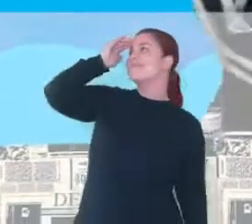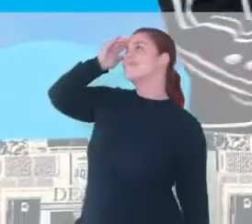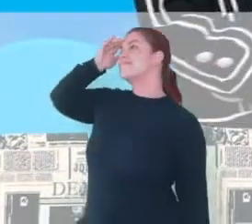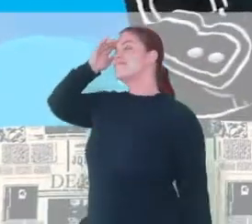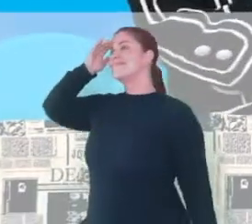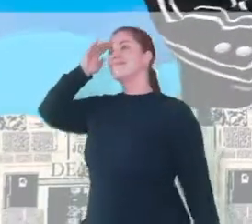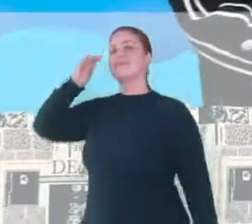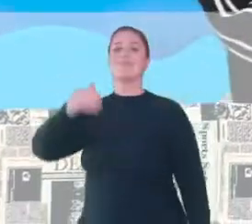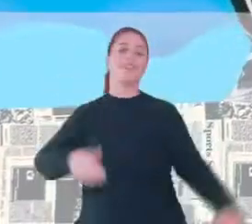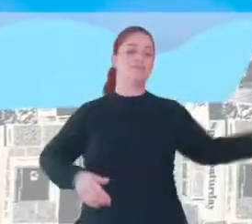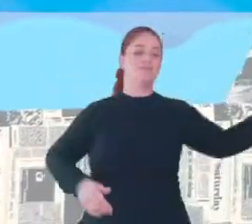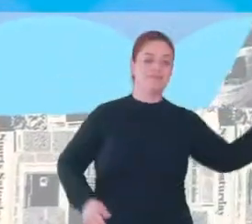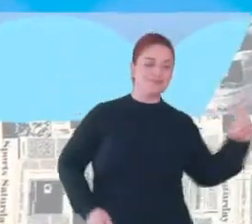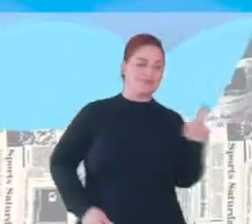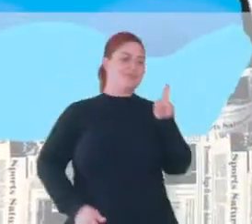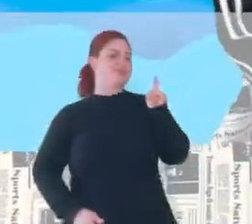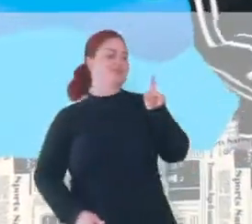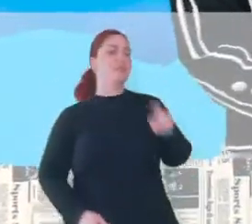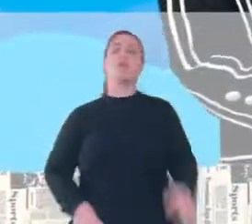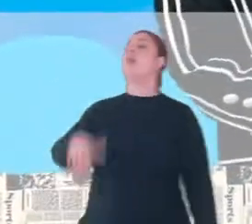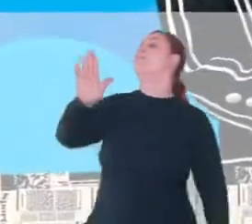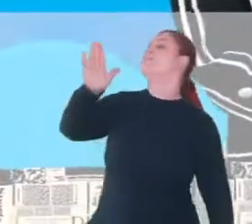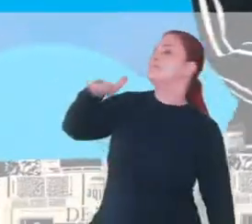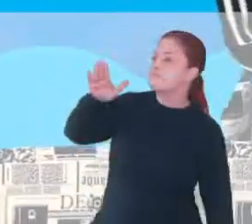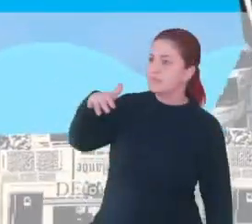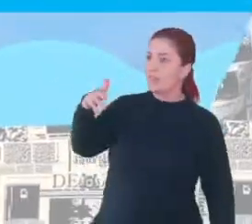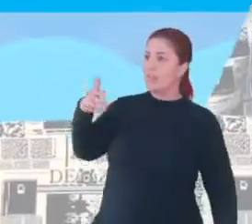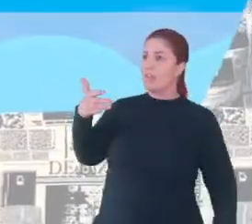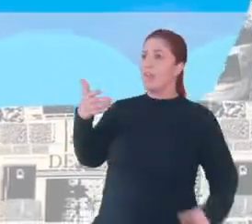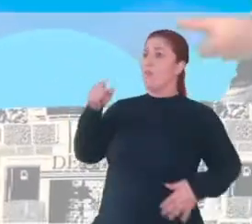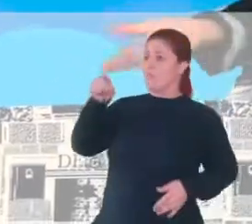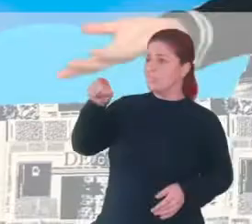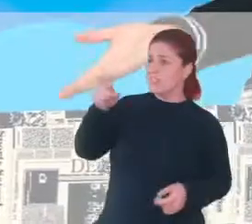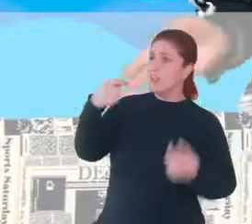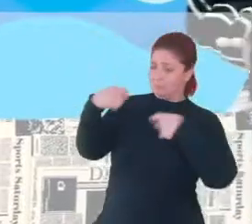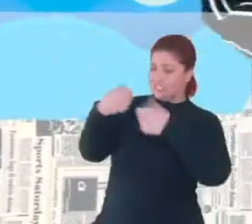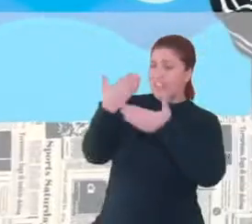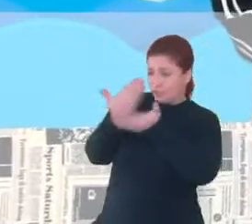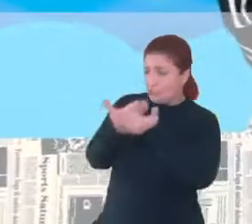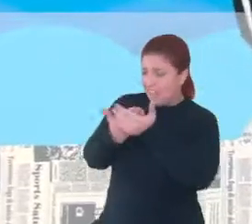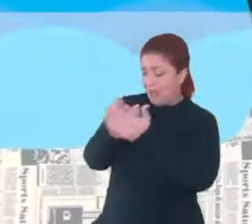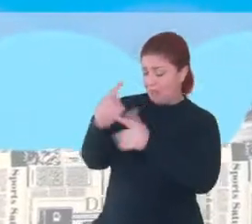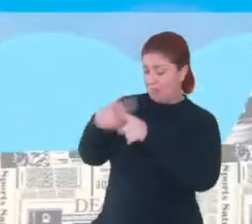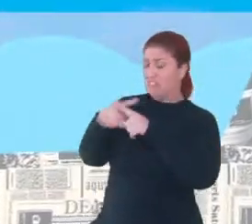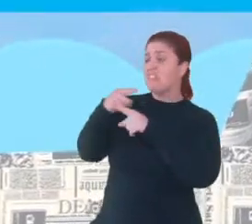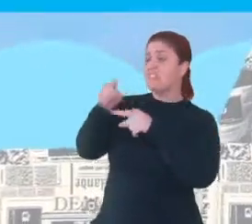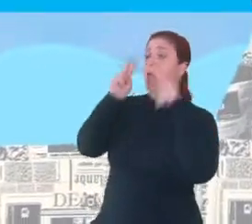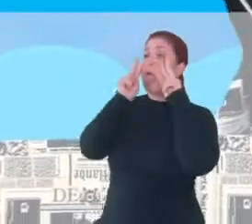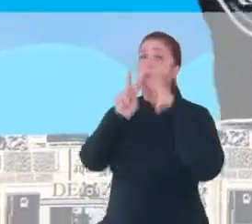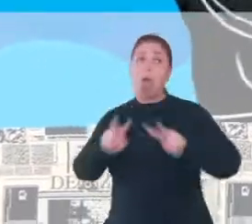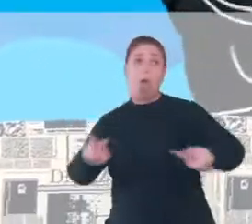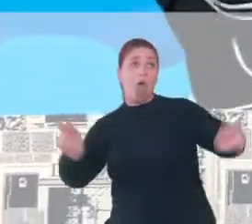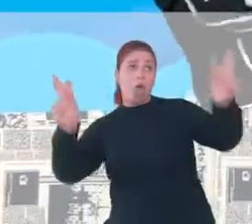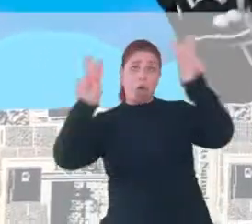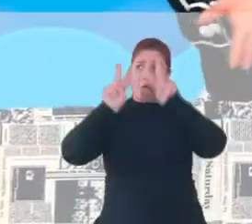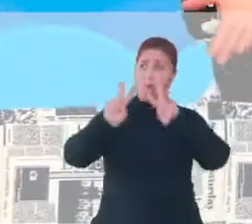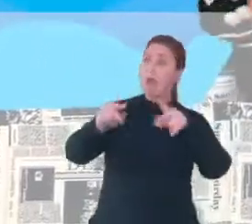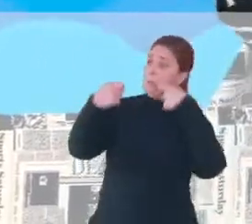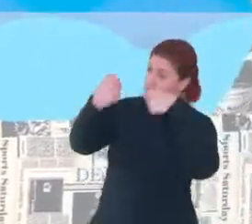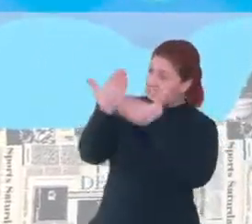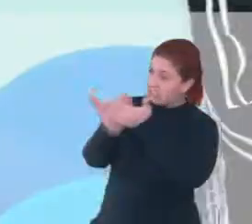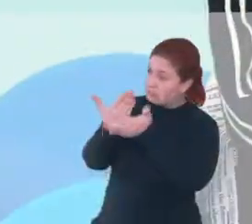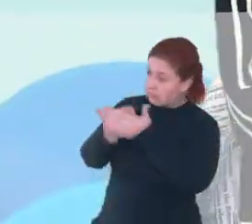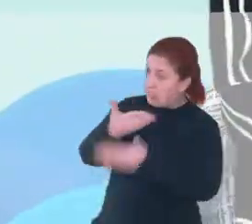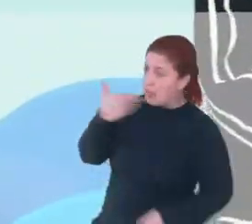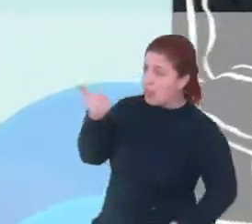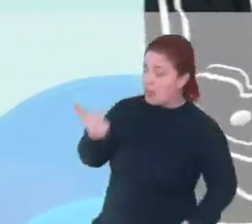Com licença, senhor. O senhor não acha que deveria estar estudando ao invés de ficar aí sem fazer